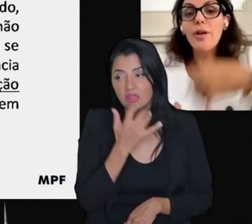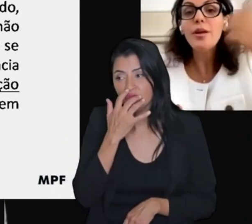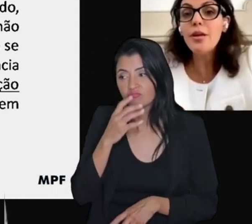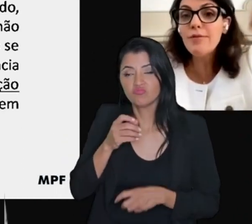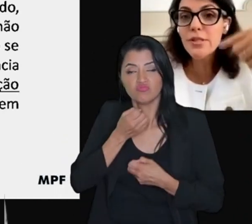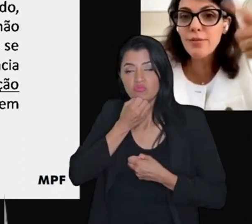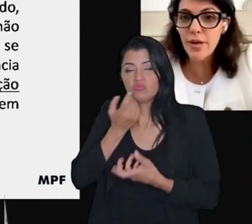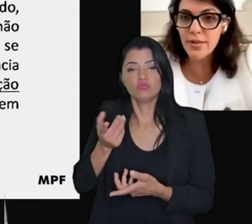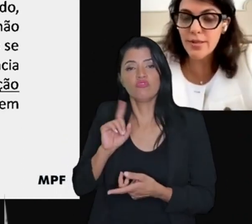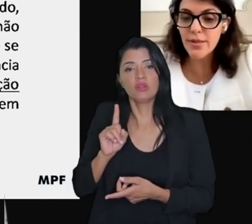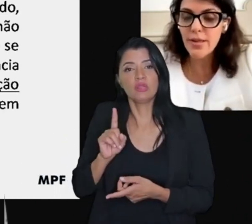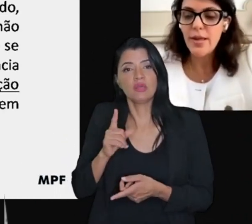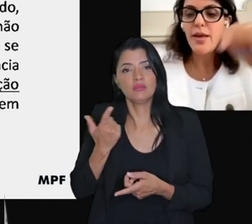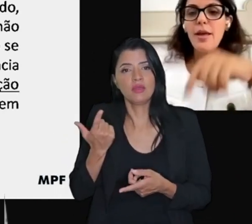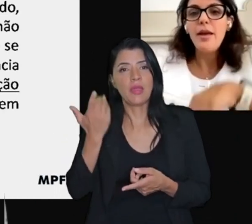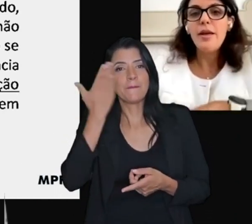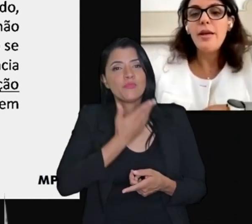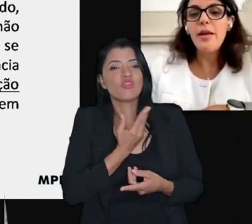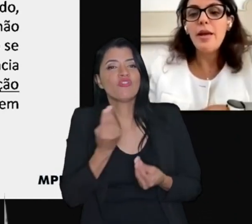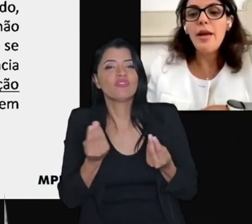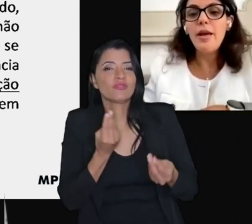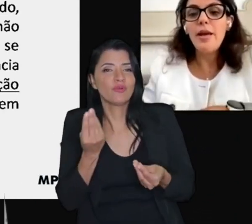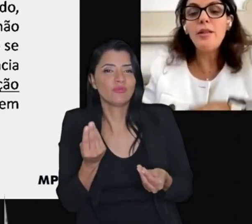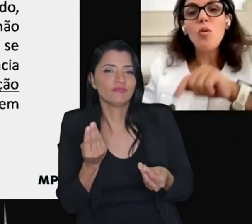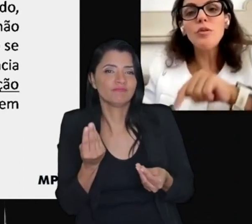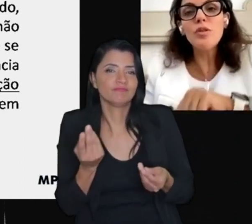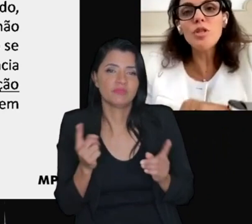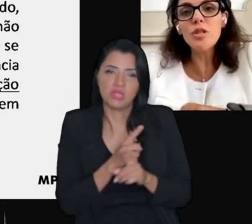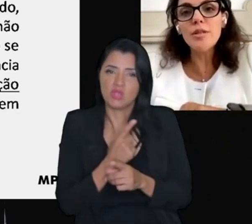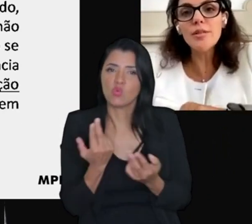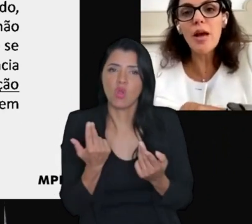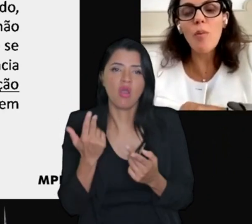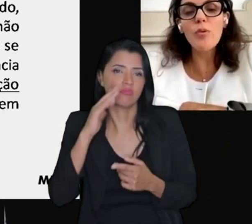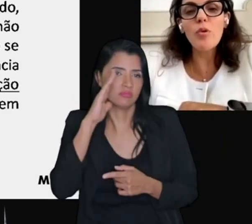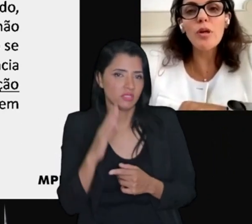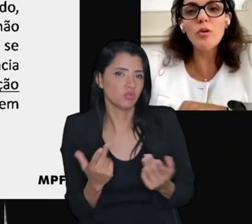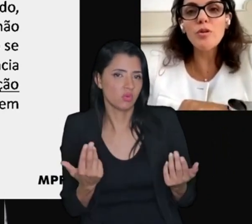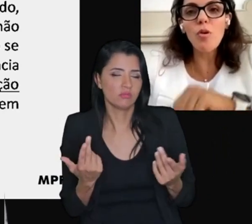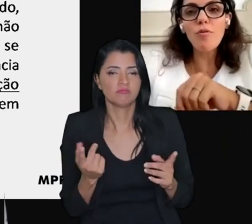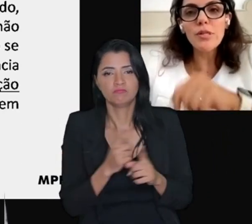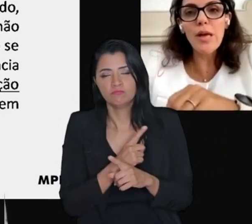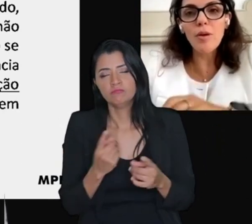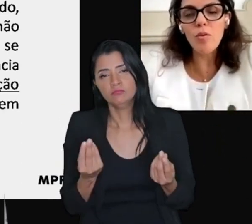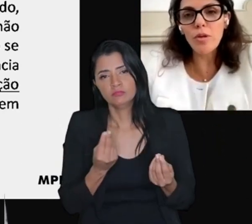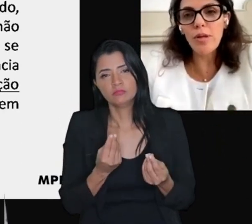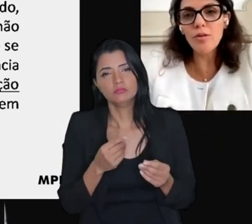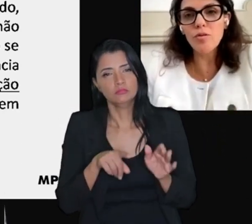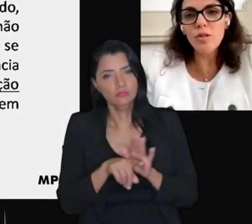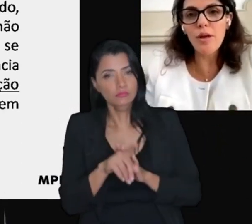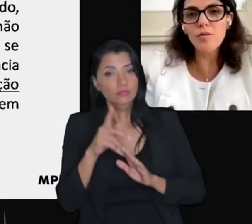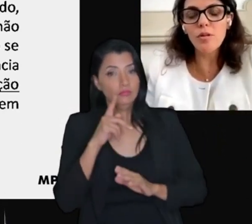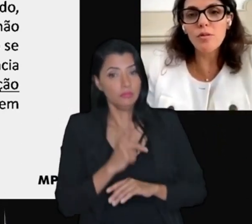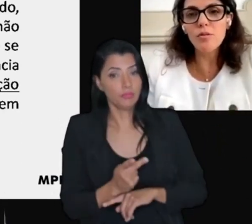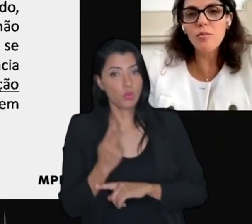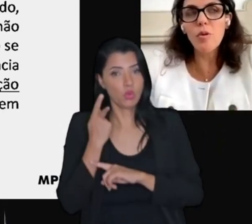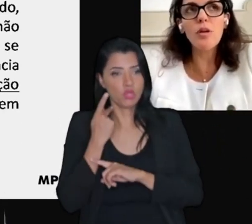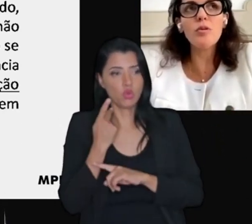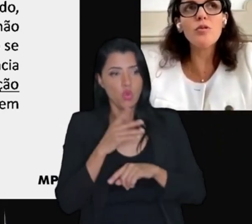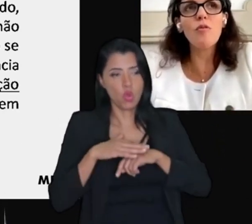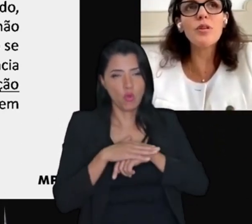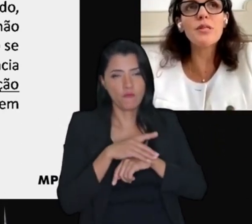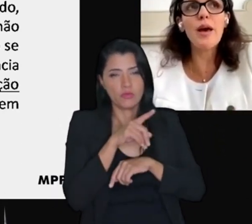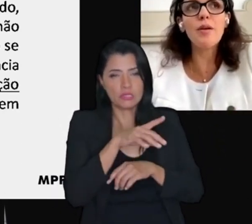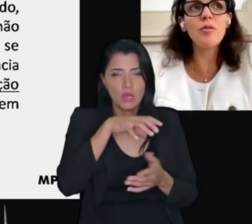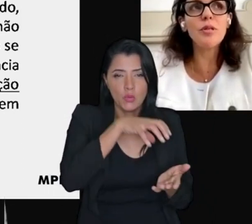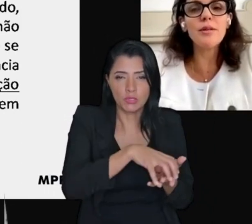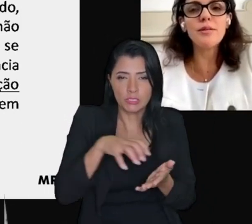encontram. E vice-versa. Então, quando se diz procuradores conversaram com unidades dos Estados Unidos,